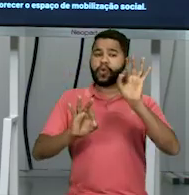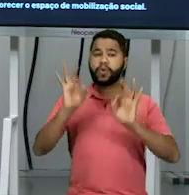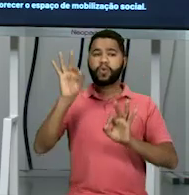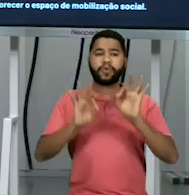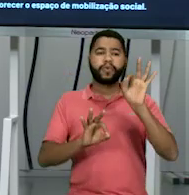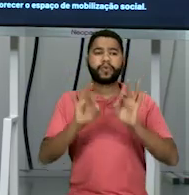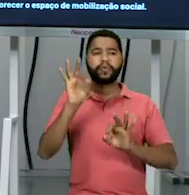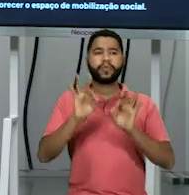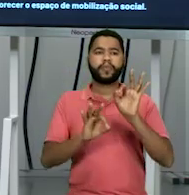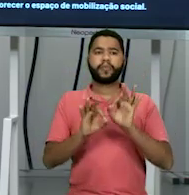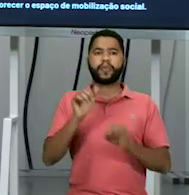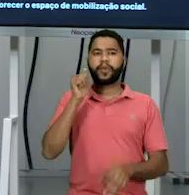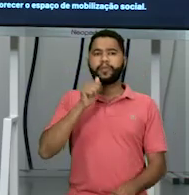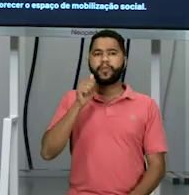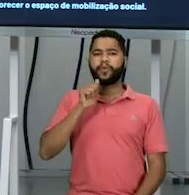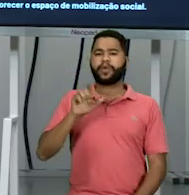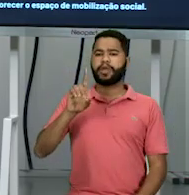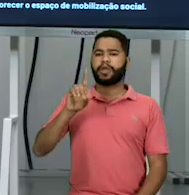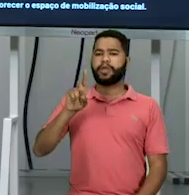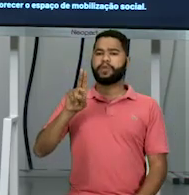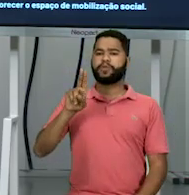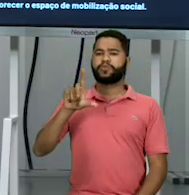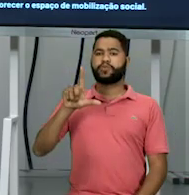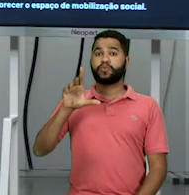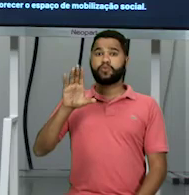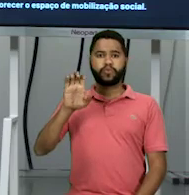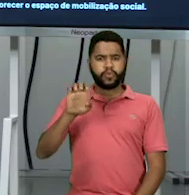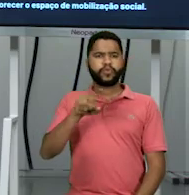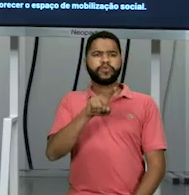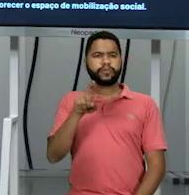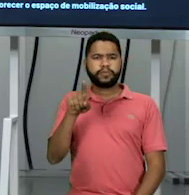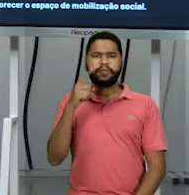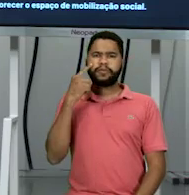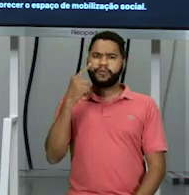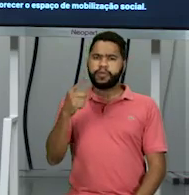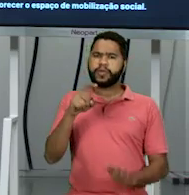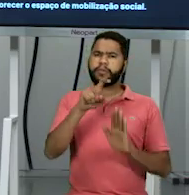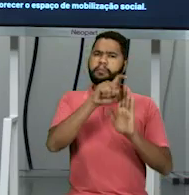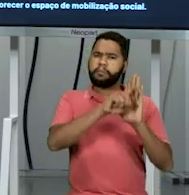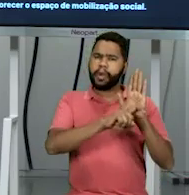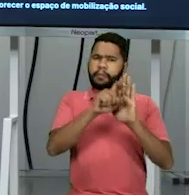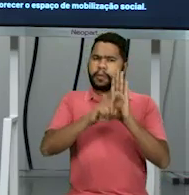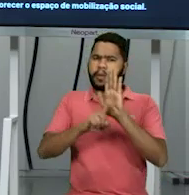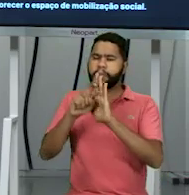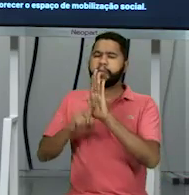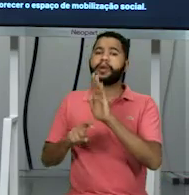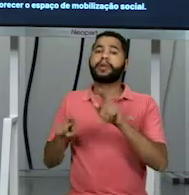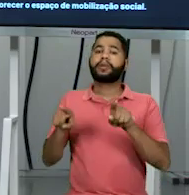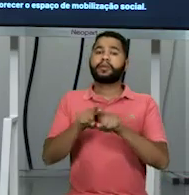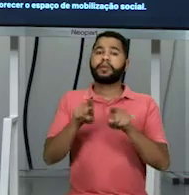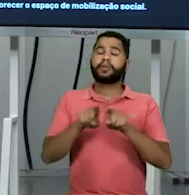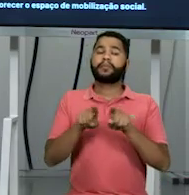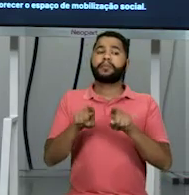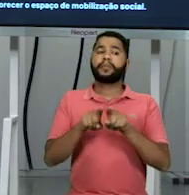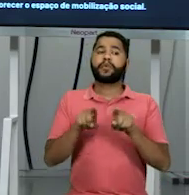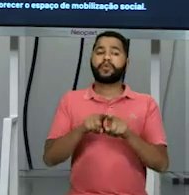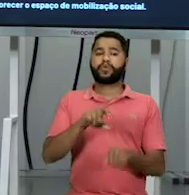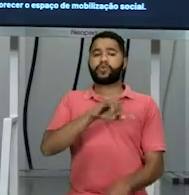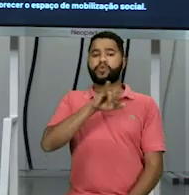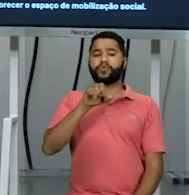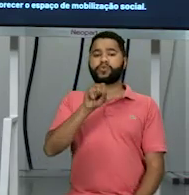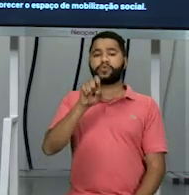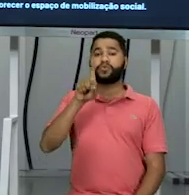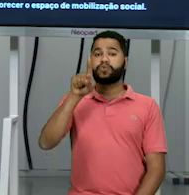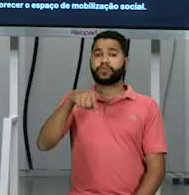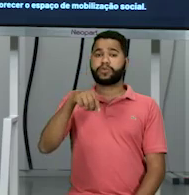pela Dulce Pandolfi. Revejam, leiam esses textos, inclusive tem o José Murilo de Carvalho, que